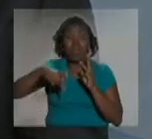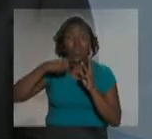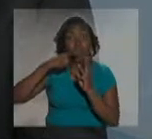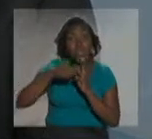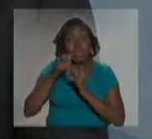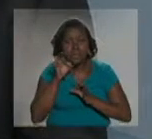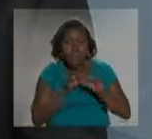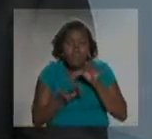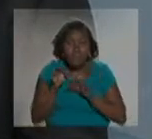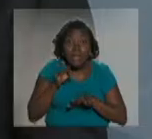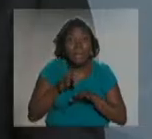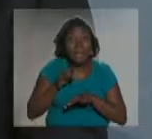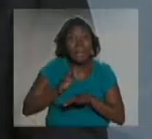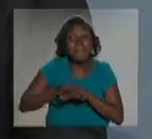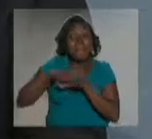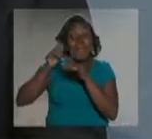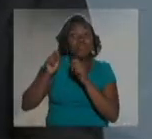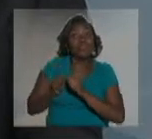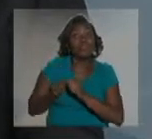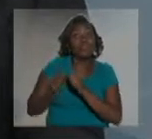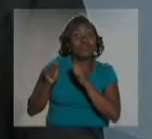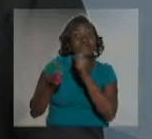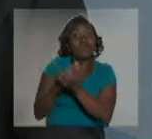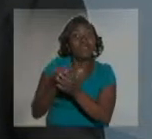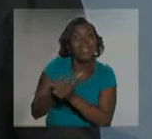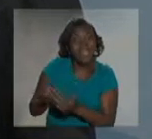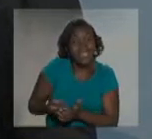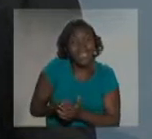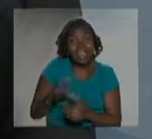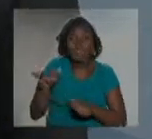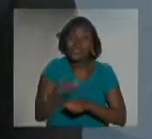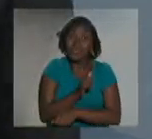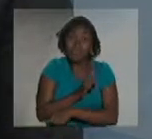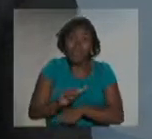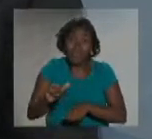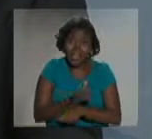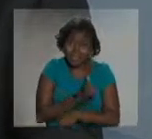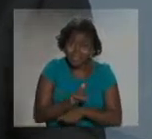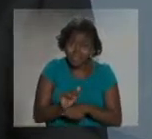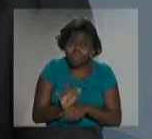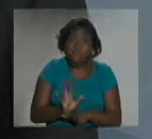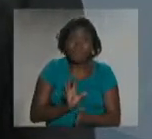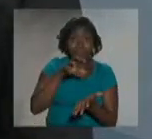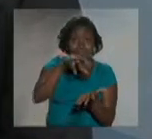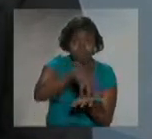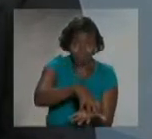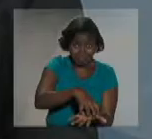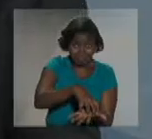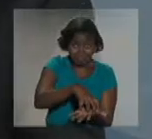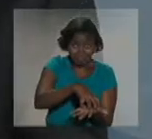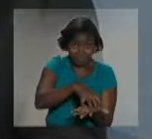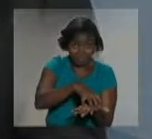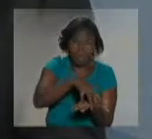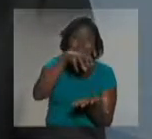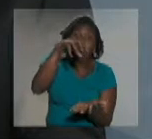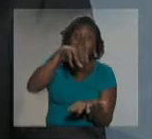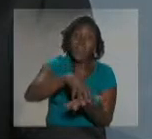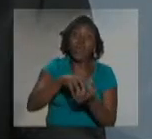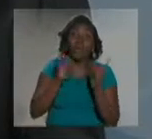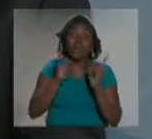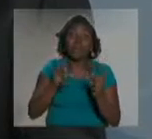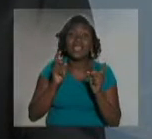para ganho de produtividade e inovação. Esse conceito ele se aproxima do conceito de polo, e aí eu gostaria de dar o exemplo do polo comercial